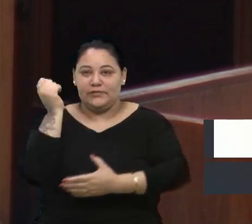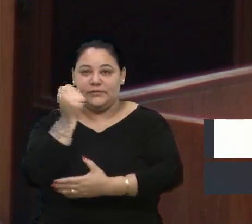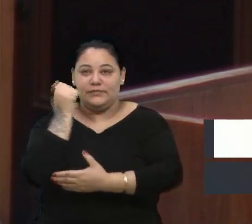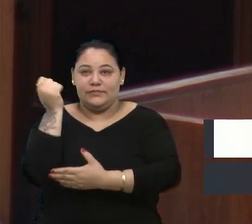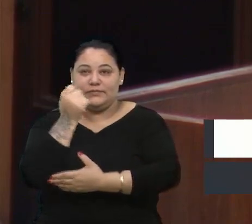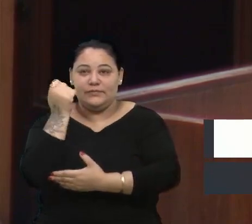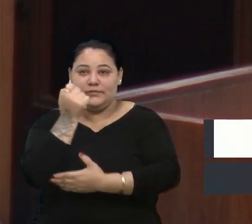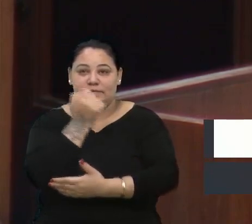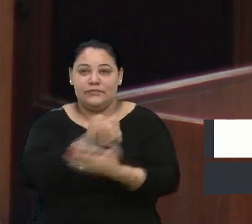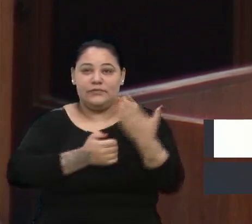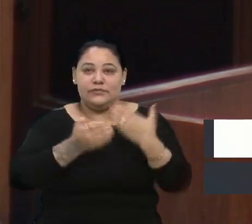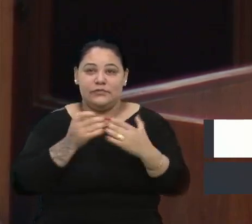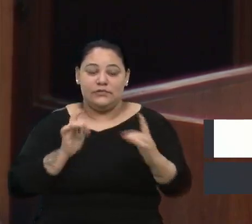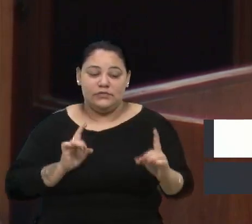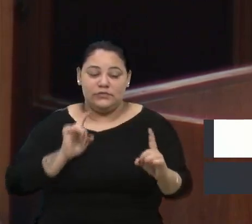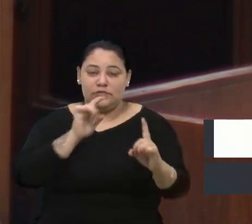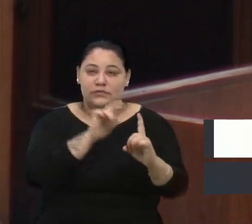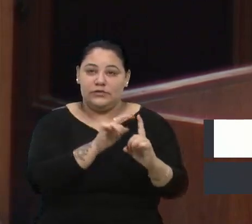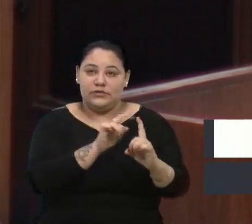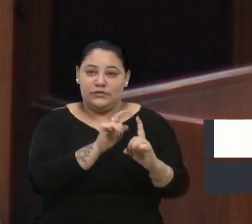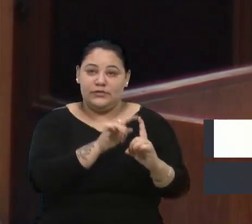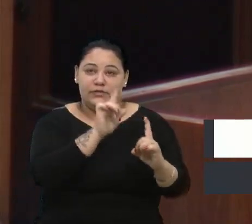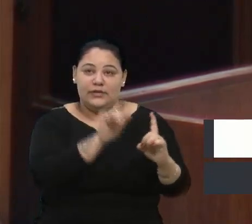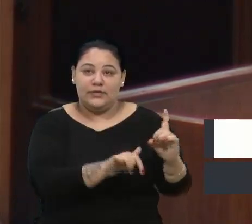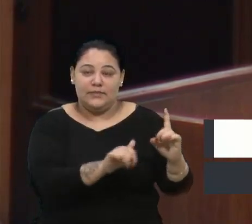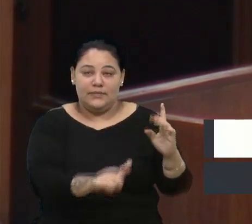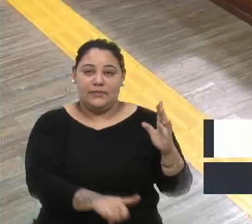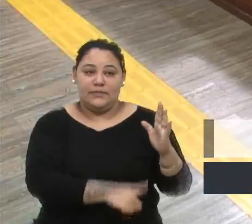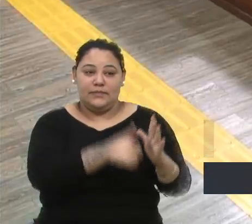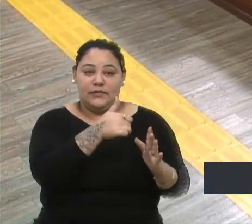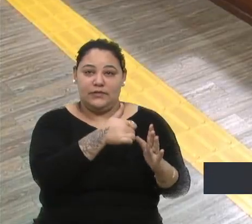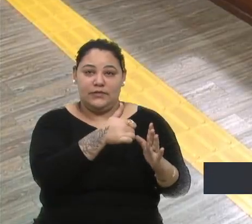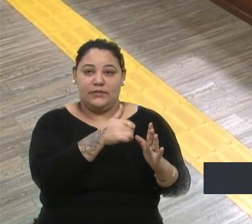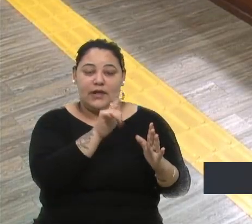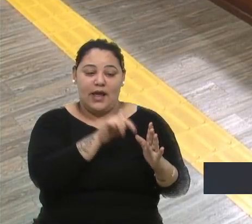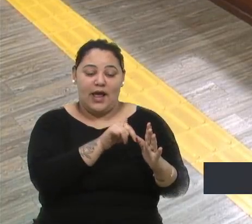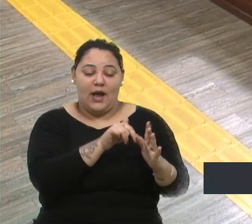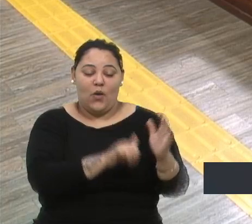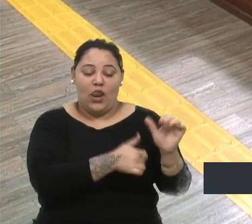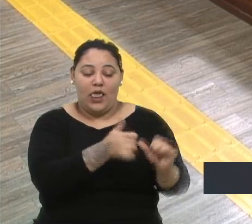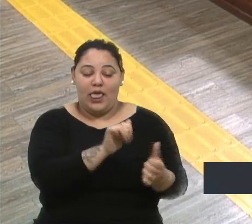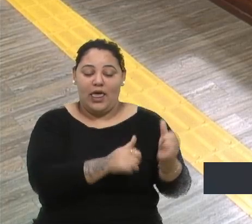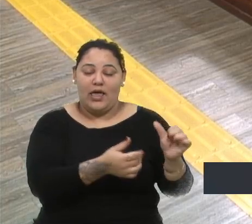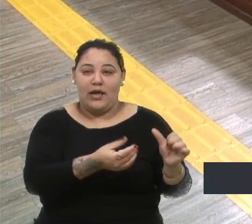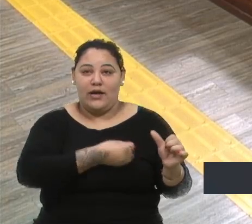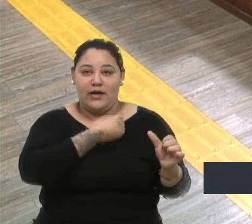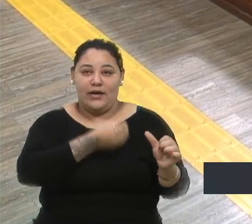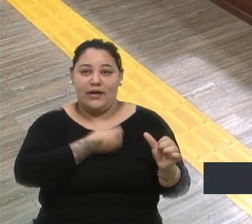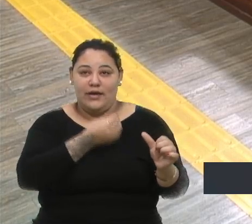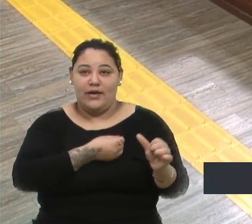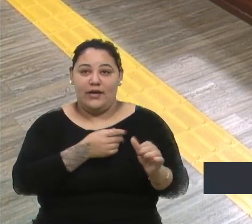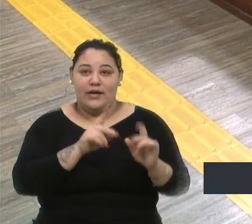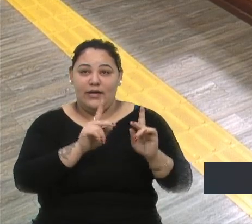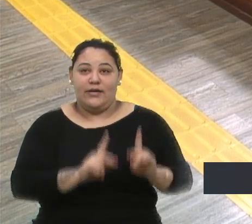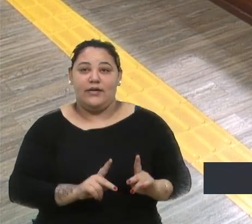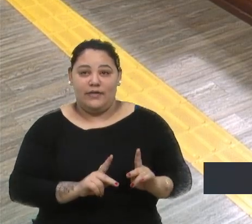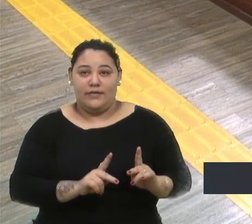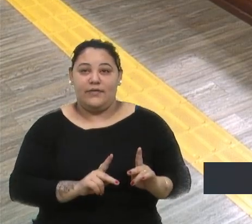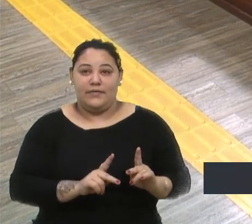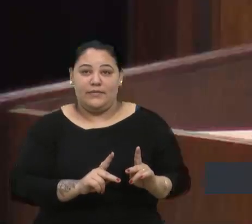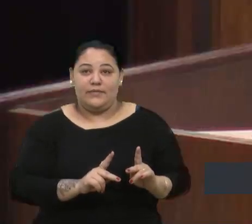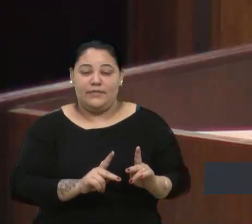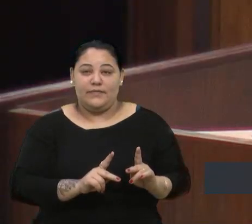dos objetivos é melhorar a qualidade de vida às pessoas a partir de 60 anos.